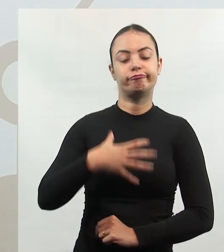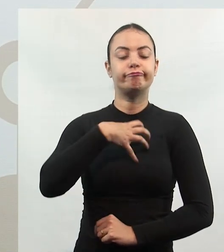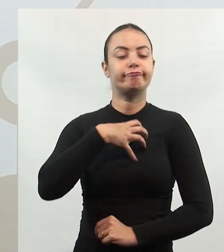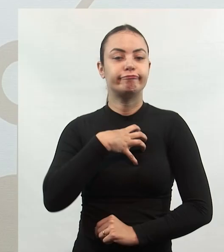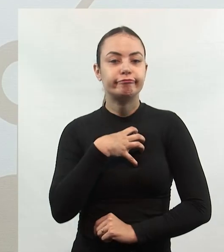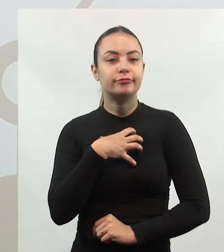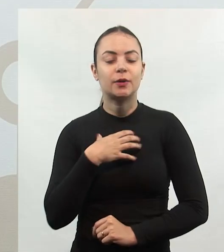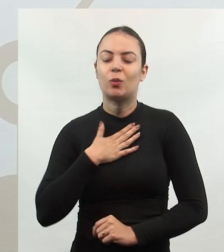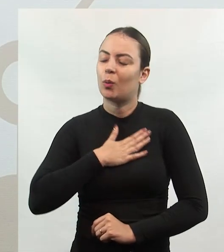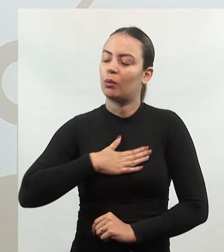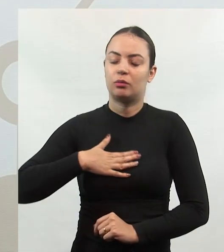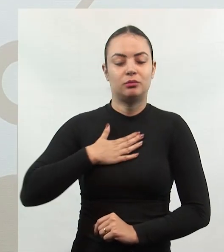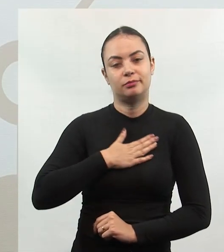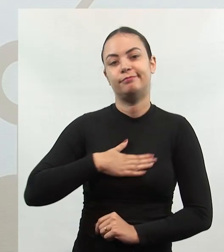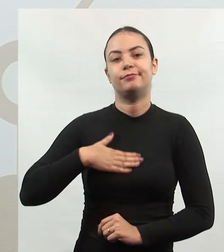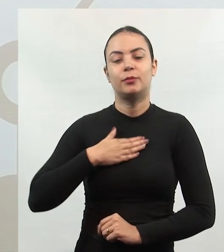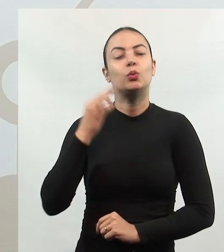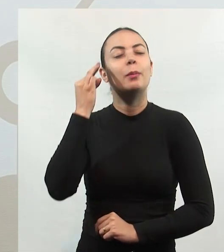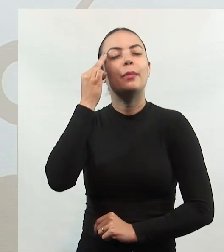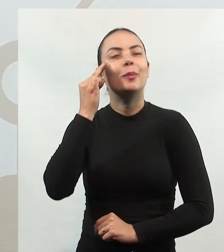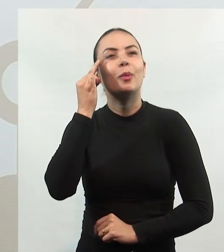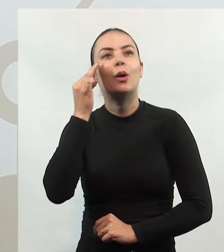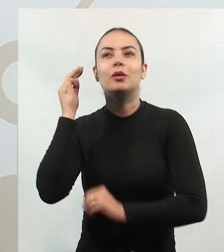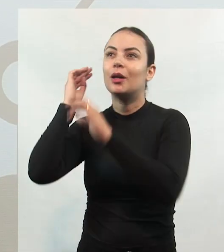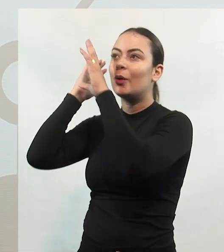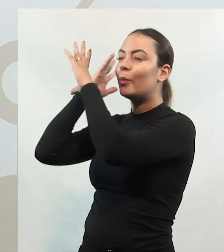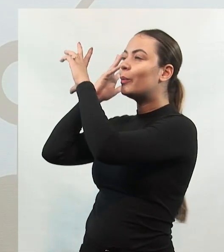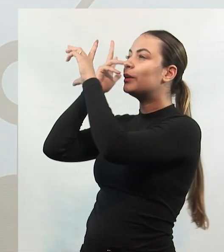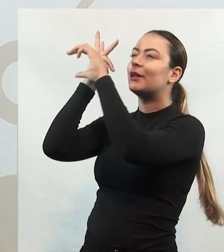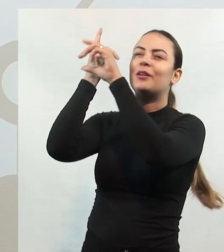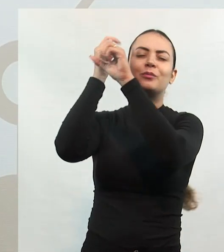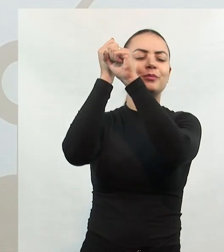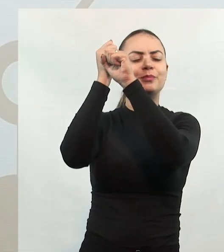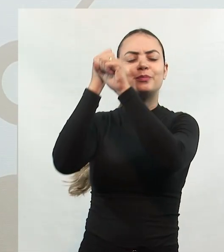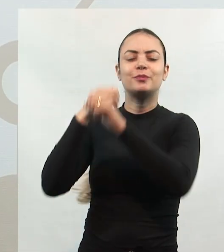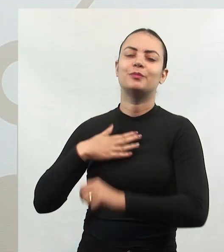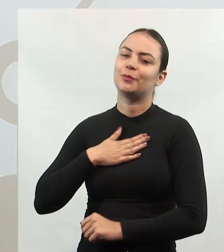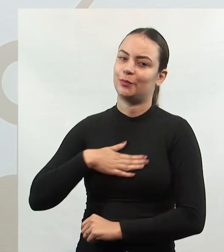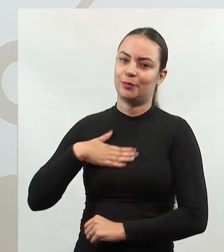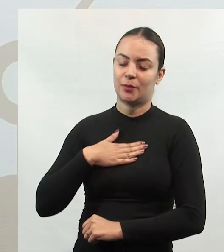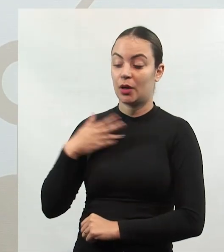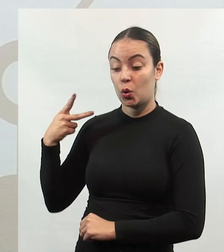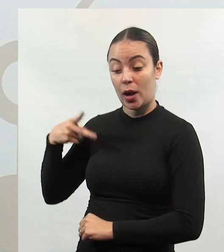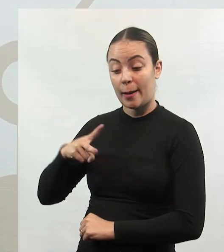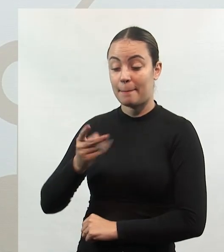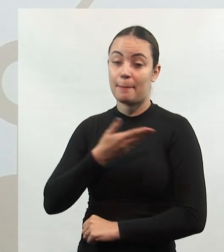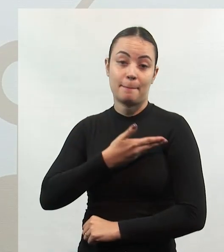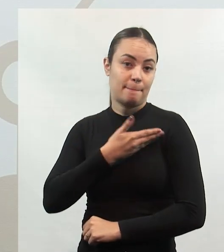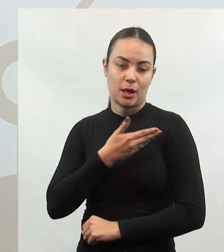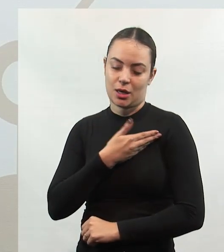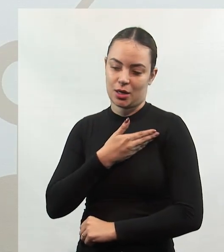amizades, e são também os relacionamentos construídos com os professores que